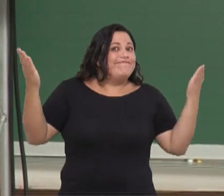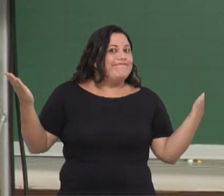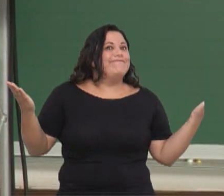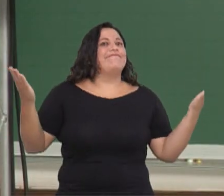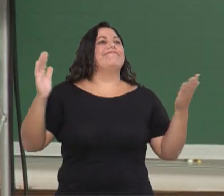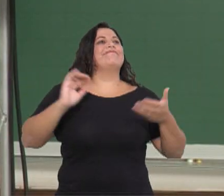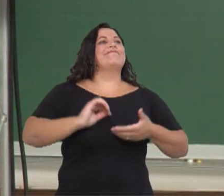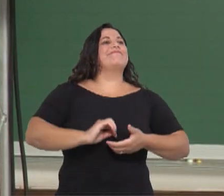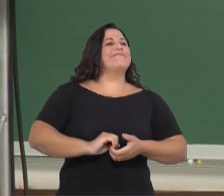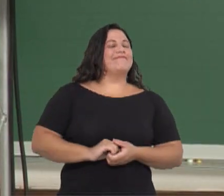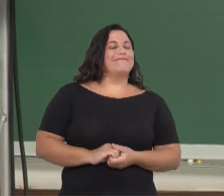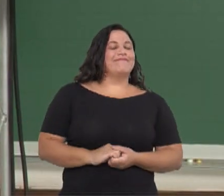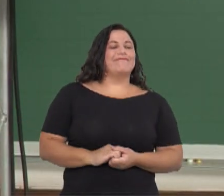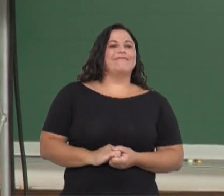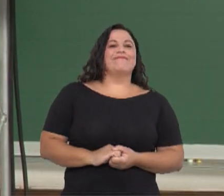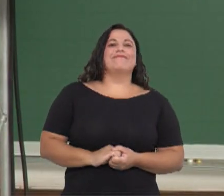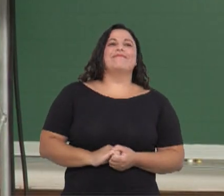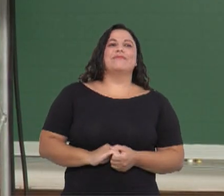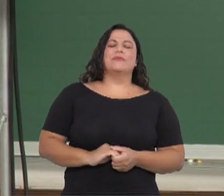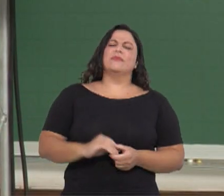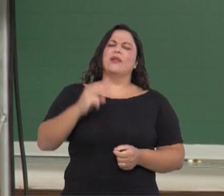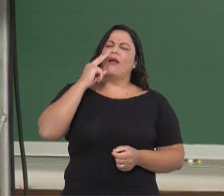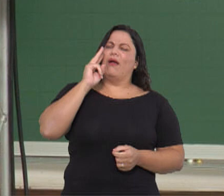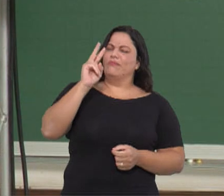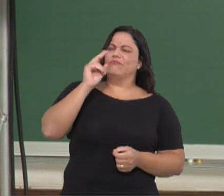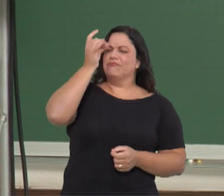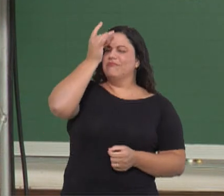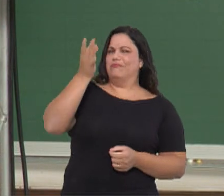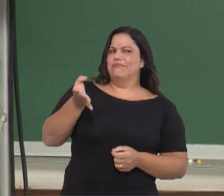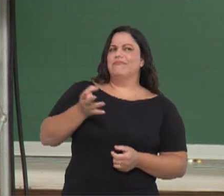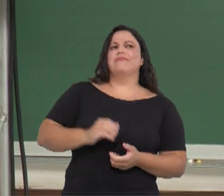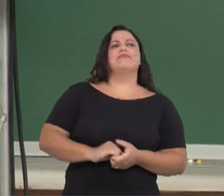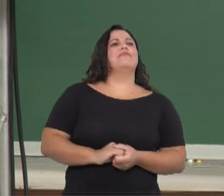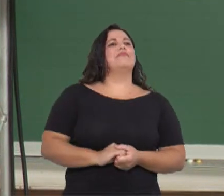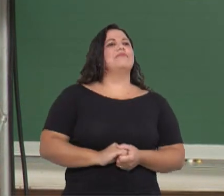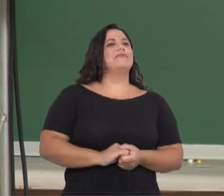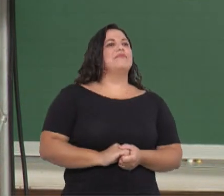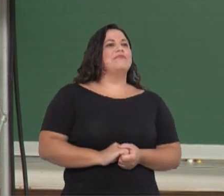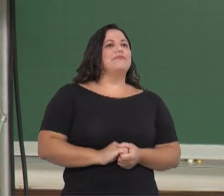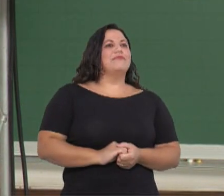se torna um monossílabo tônico? Olha que fácil que é. Tenho aqui,